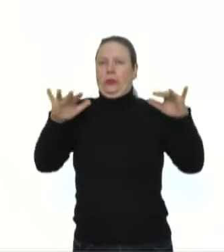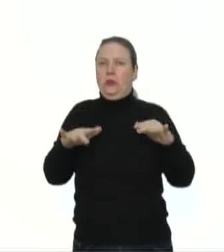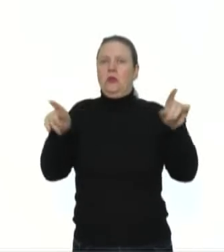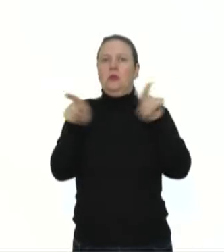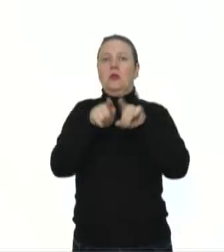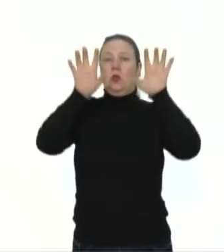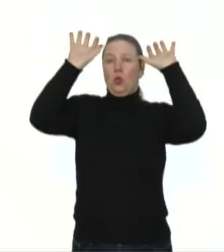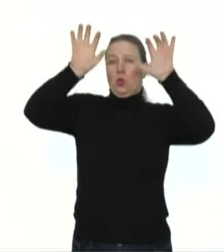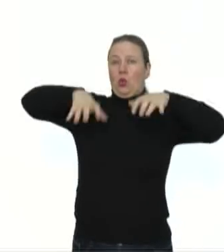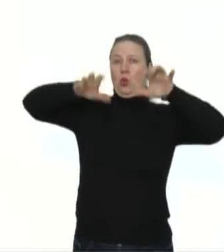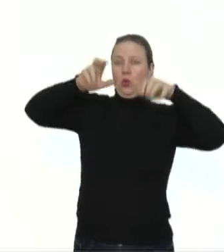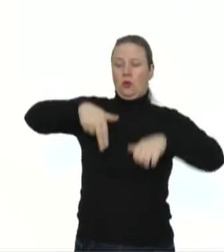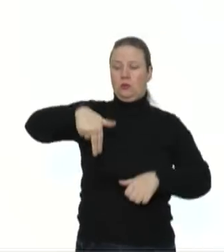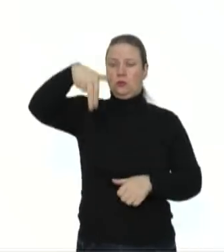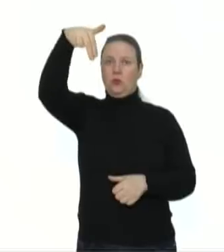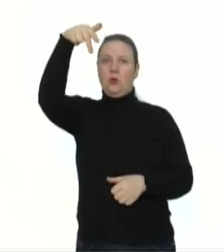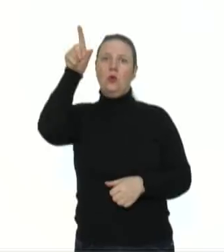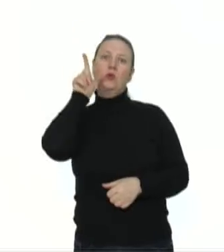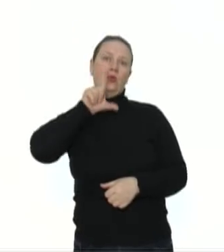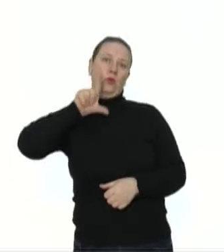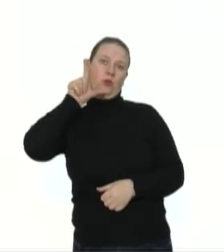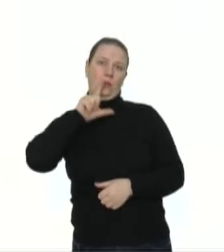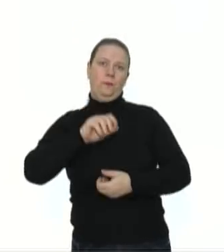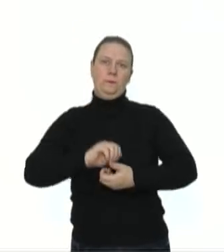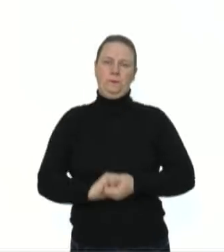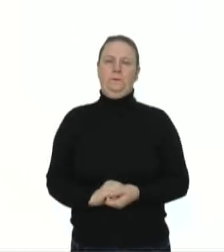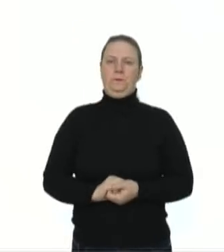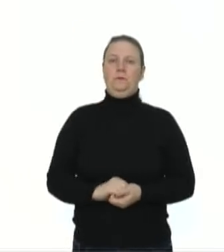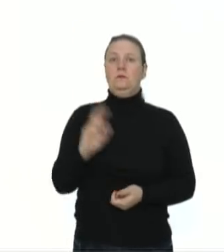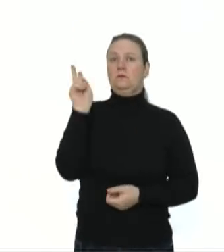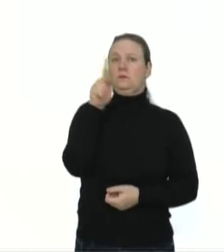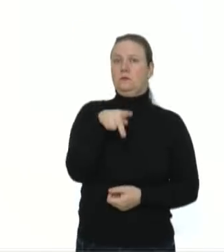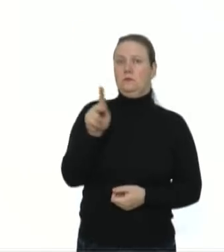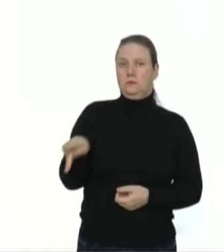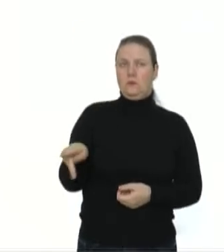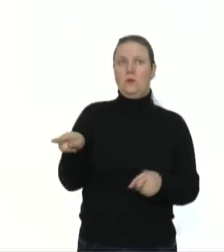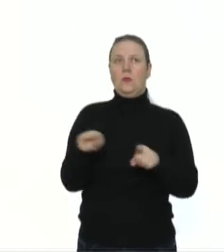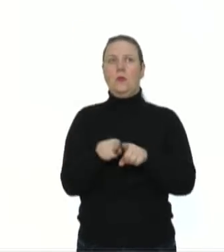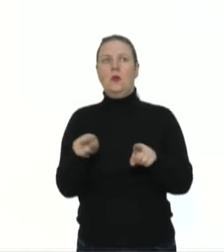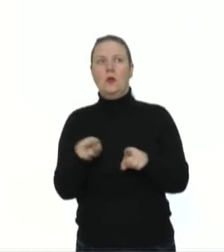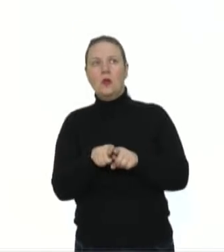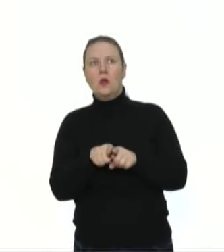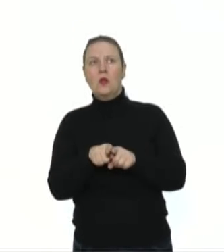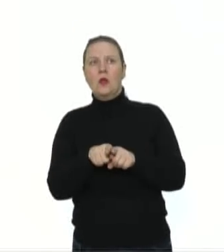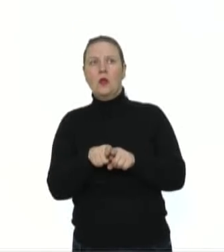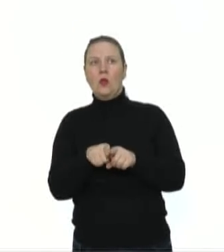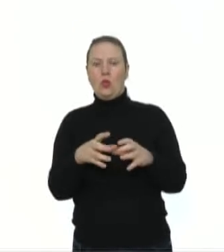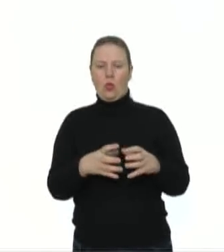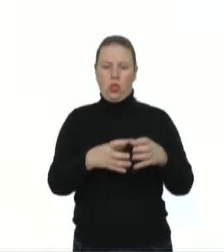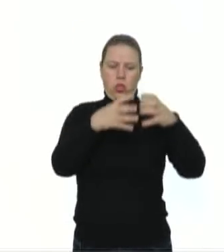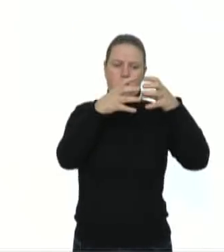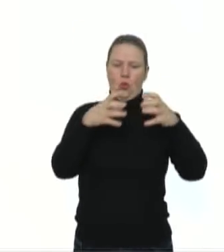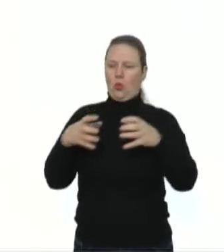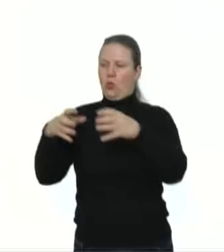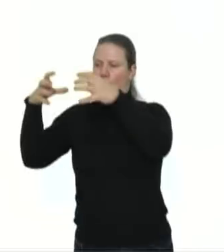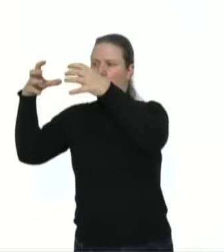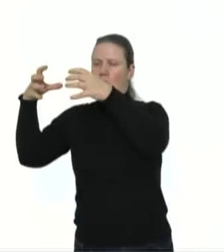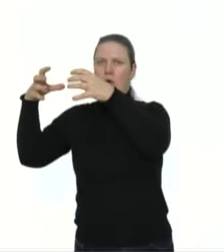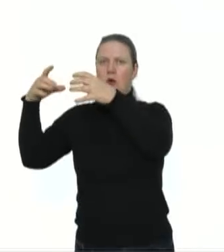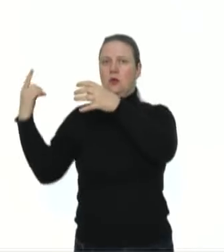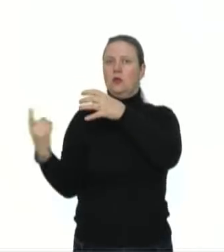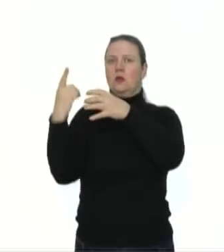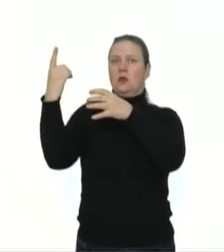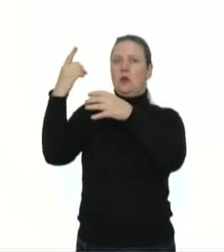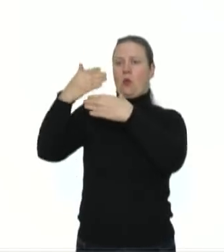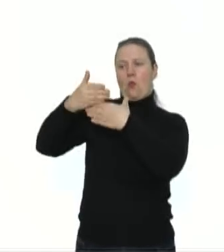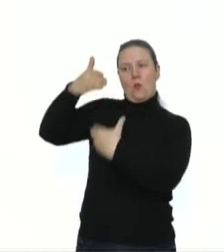no norte dos Estados Unidos. O professor prendeu, então, 2 cestos de pêssego no alto de